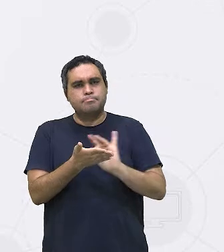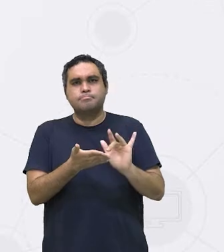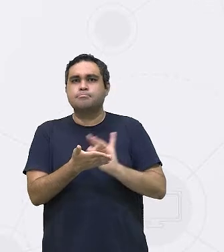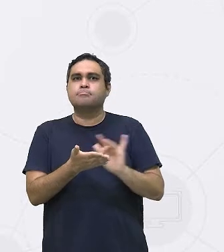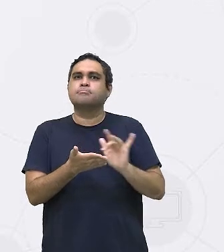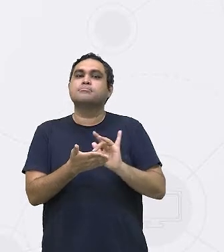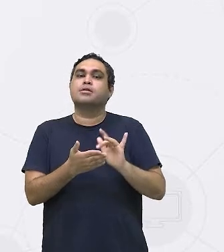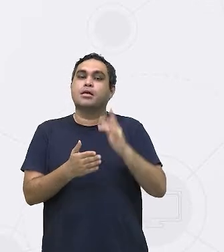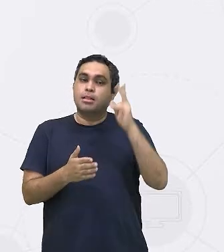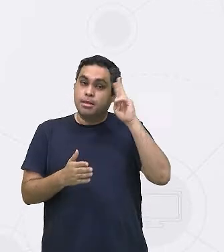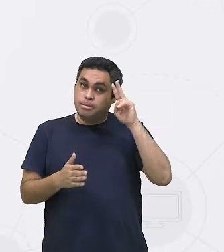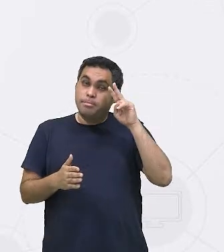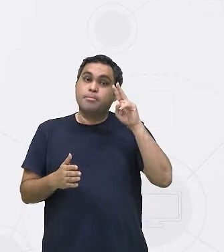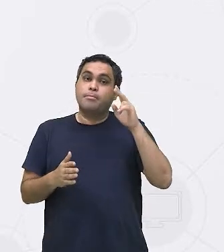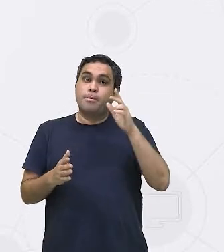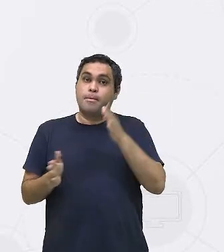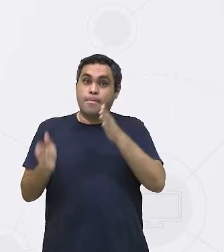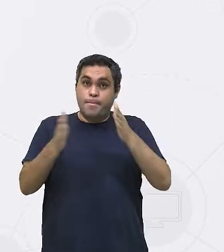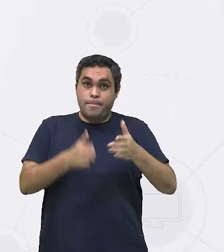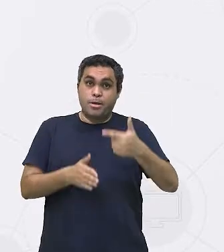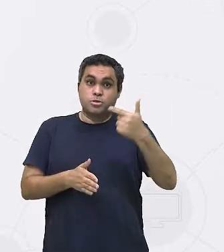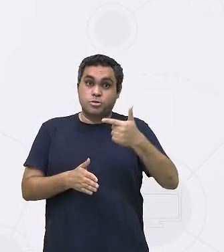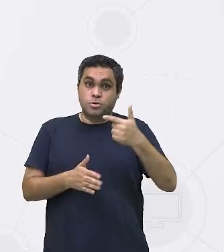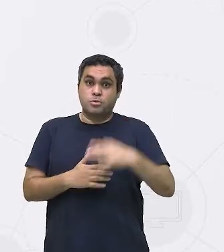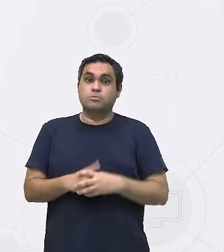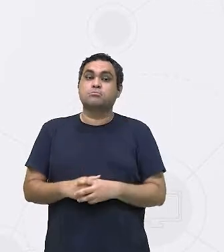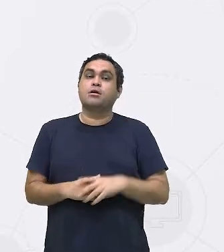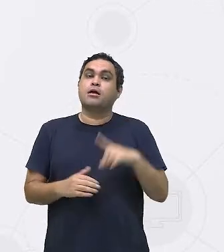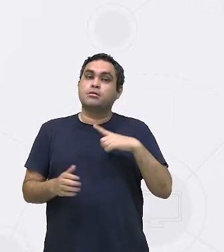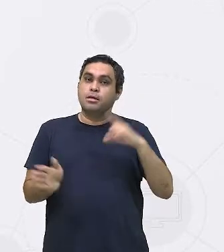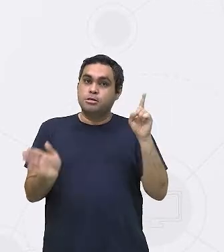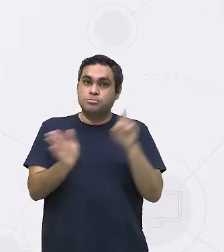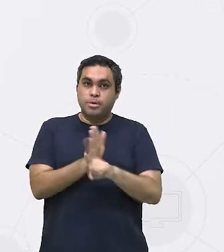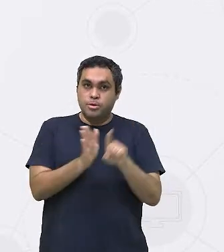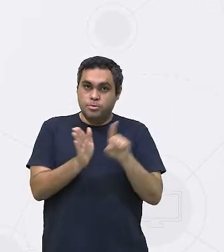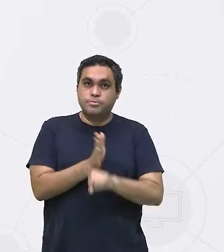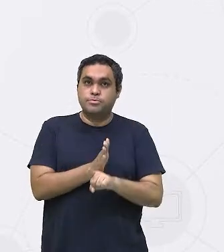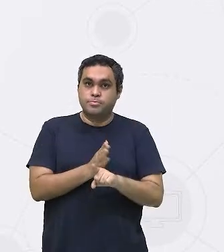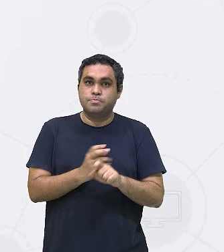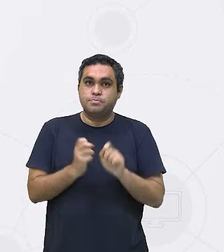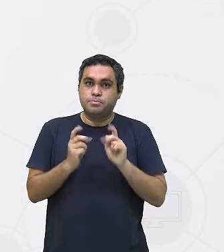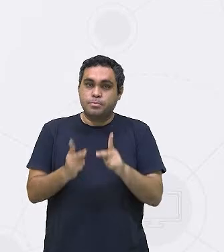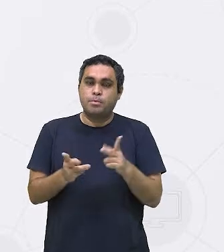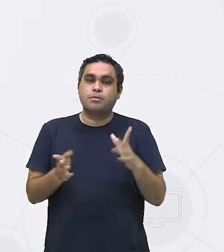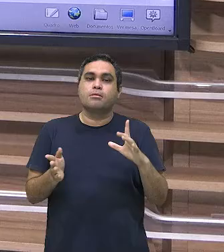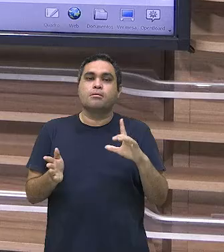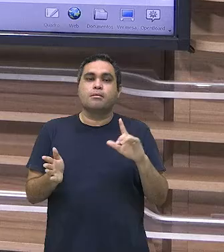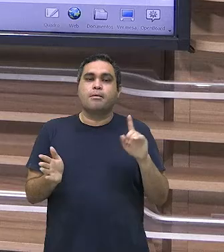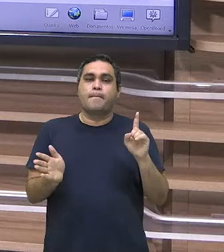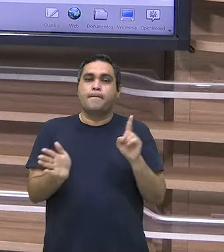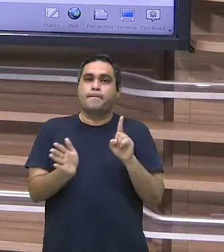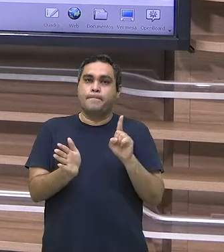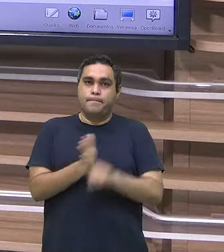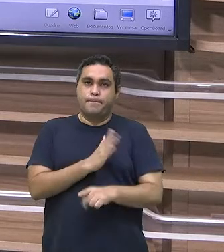parte 2, né, e aí nós temos as questões. Então a gente vai observar a primeira questão, eu vou ler juntamente com